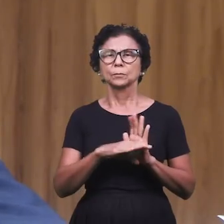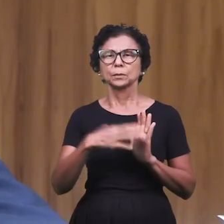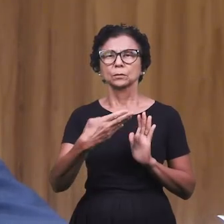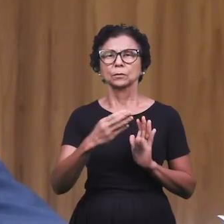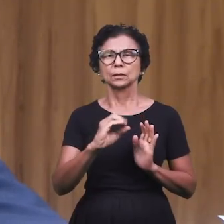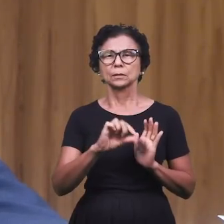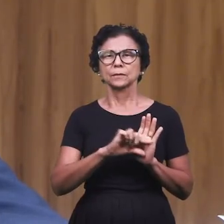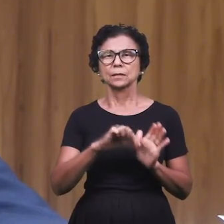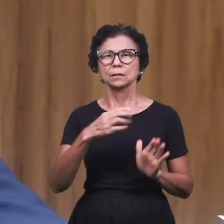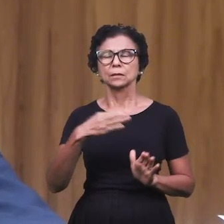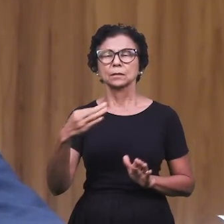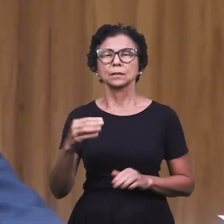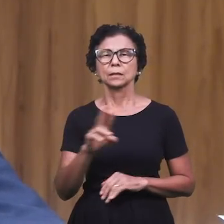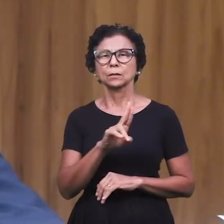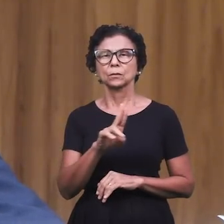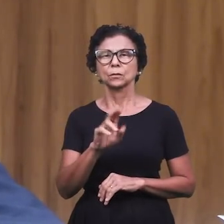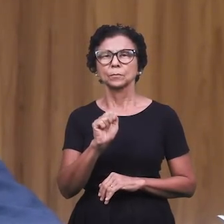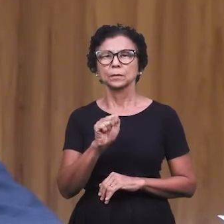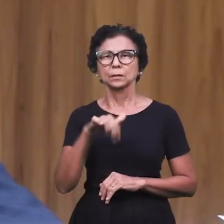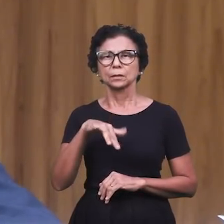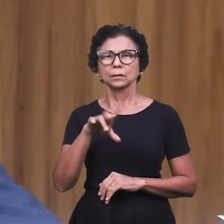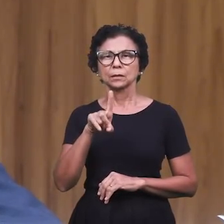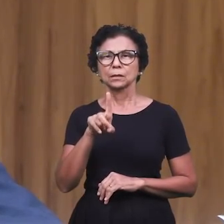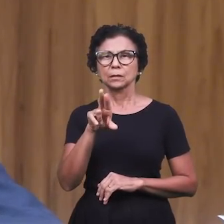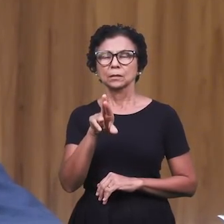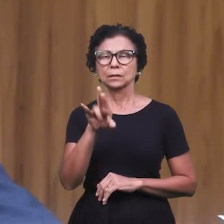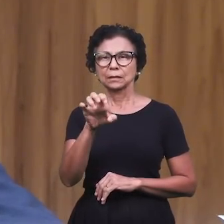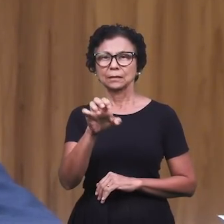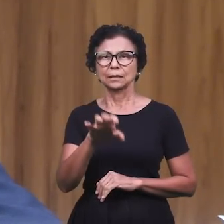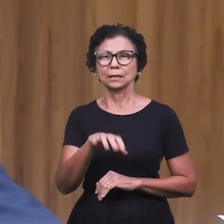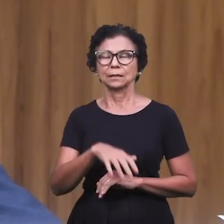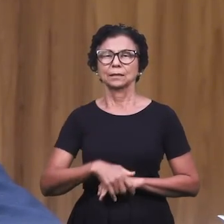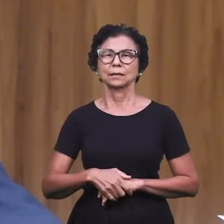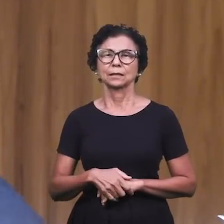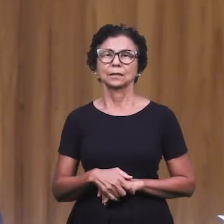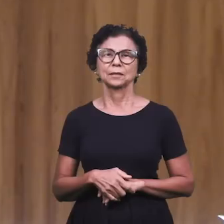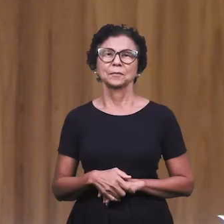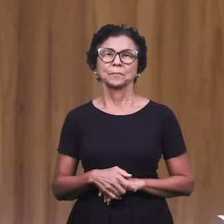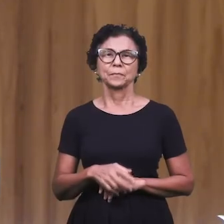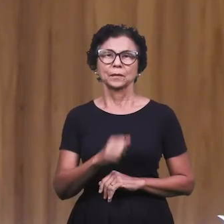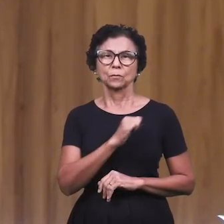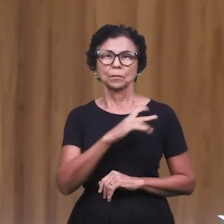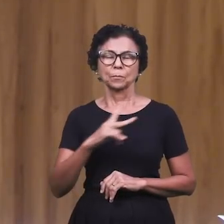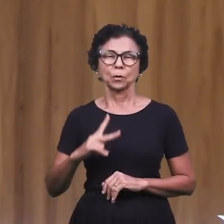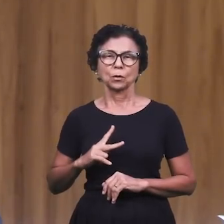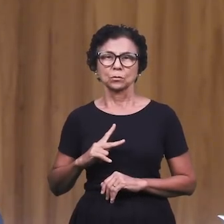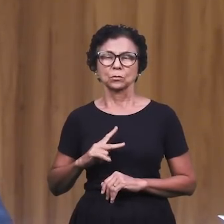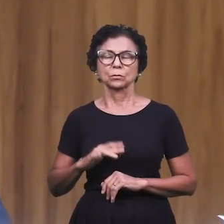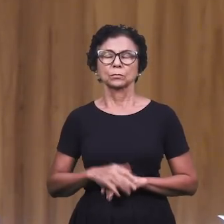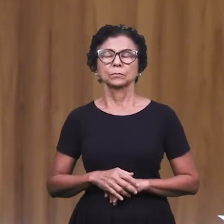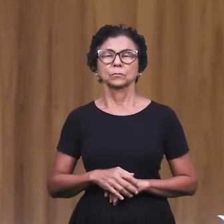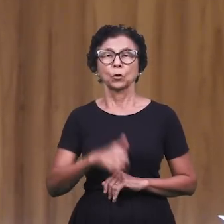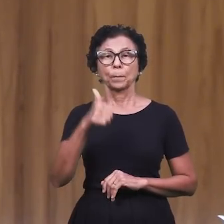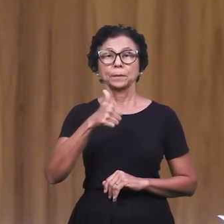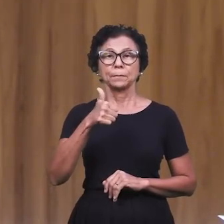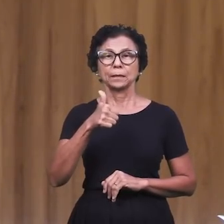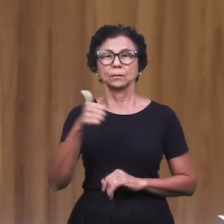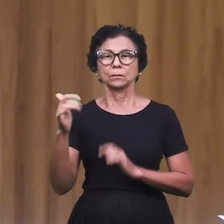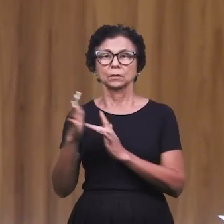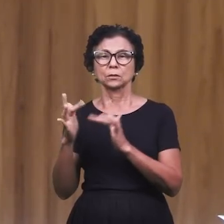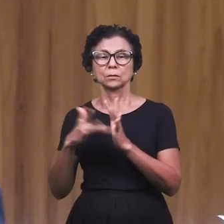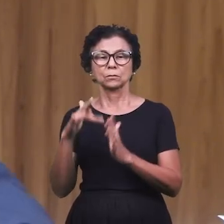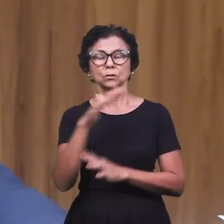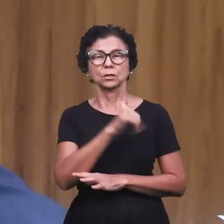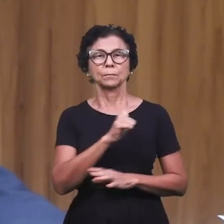chamado aqui André, primeiro apóstolo chamado pelo Senhor, né? João 1, 40 a 44. Não.